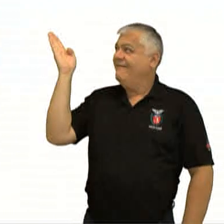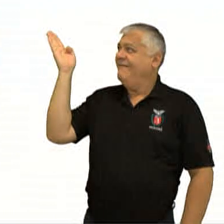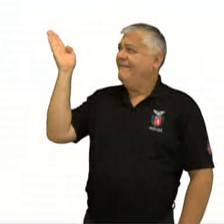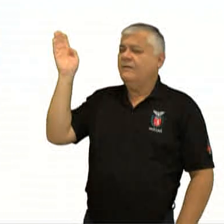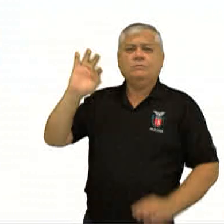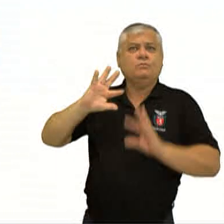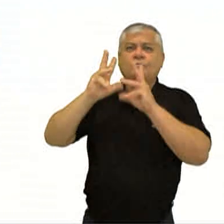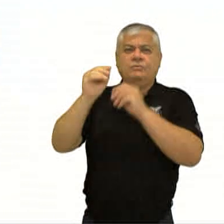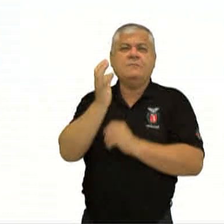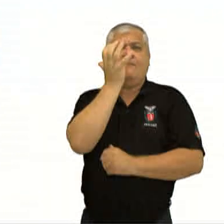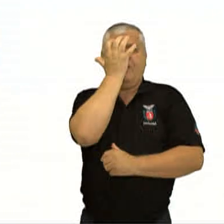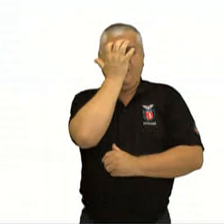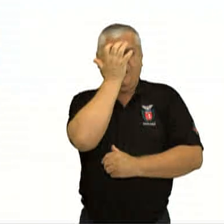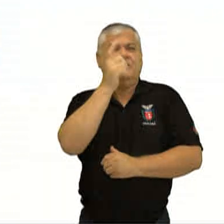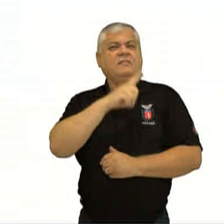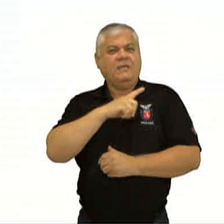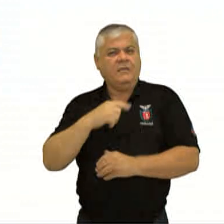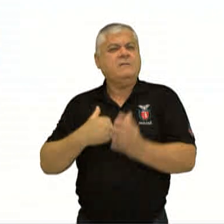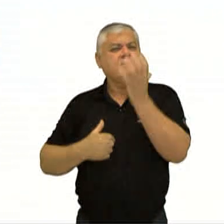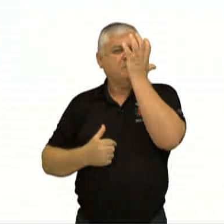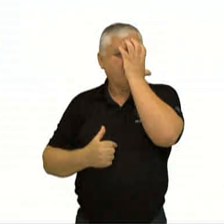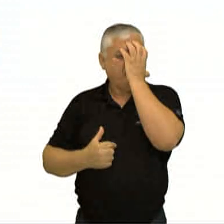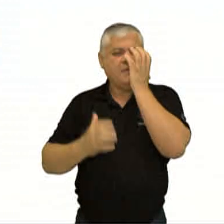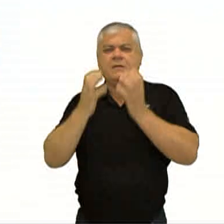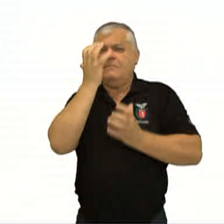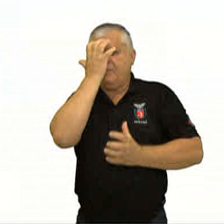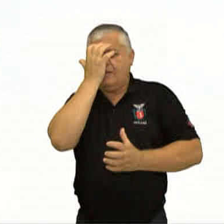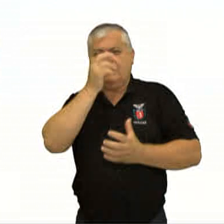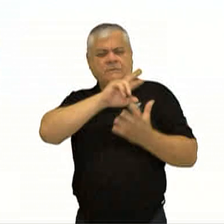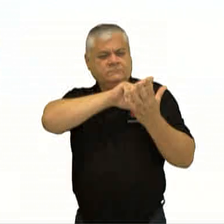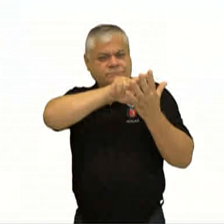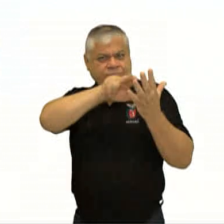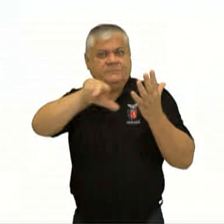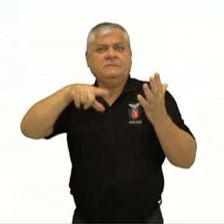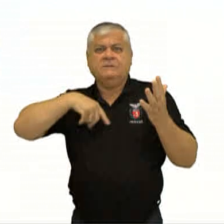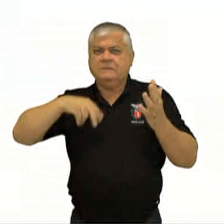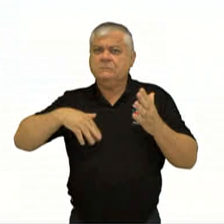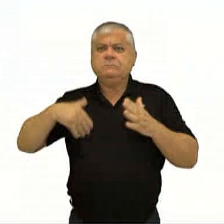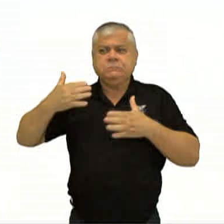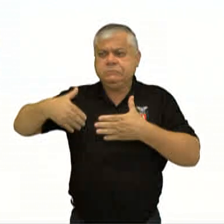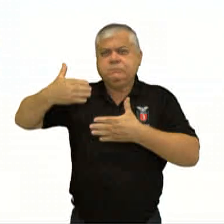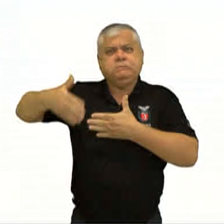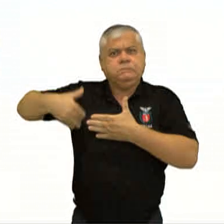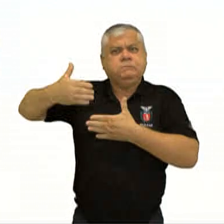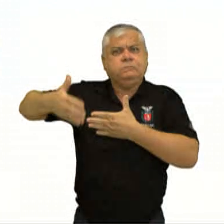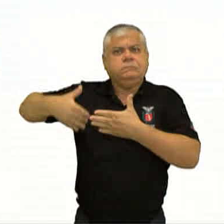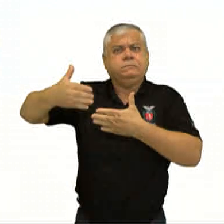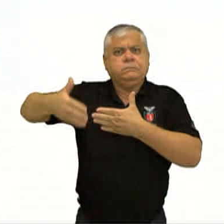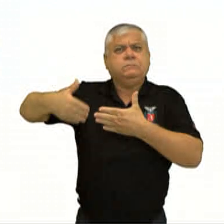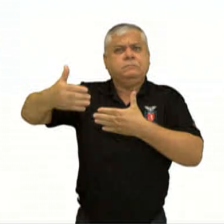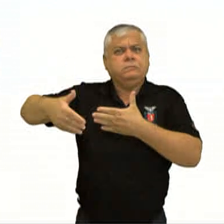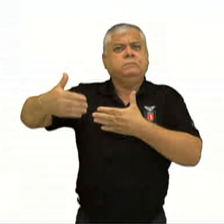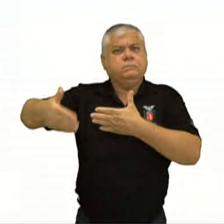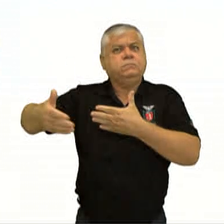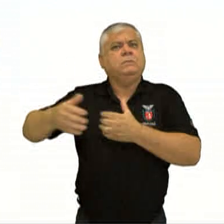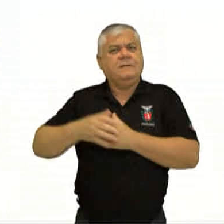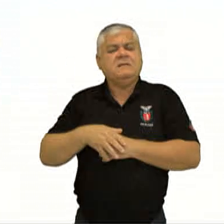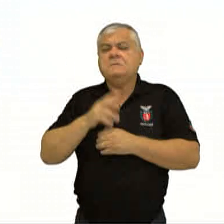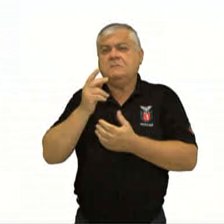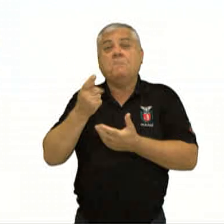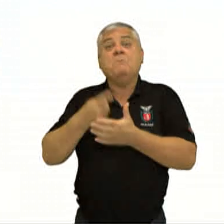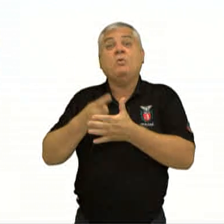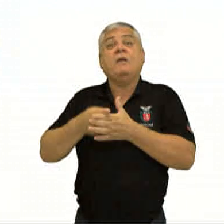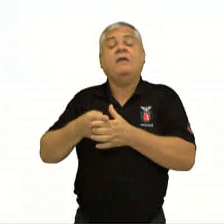máscara, né, desses personagens. E isso vai perpetuar, pessoal, porque durante um determinado